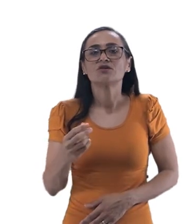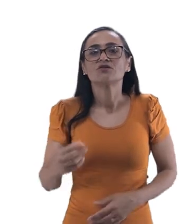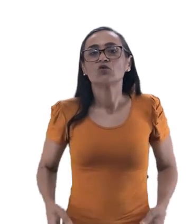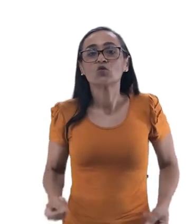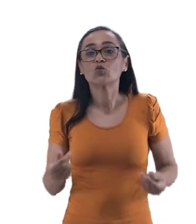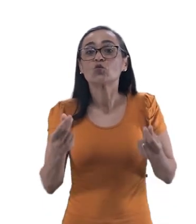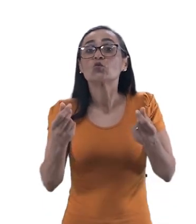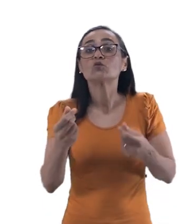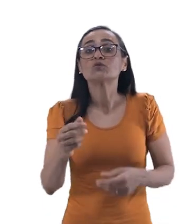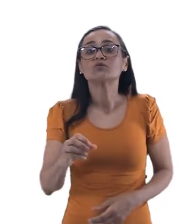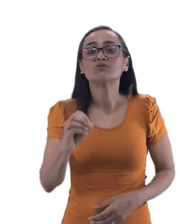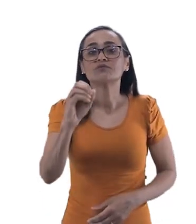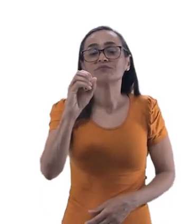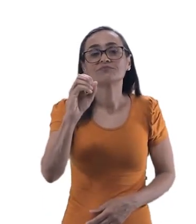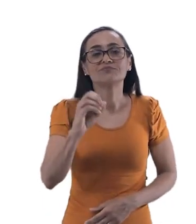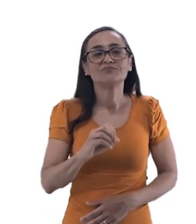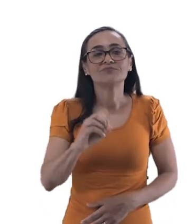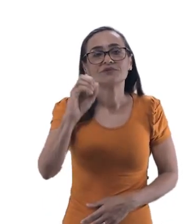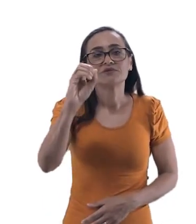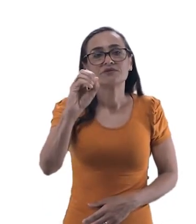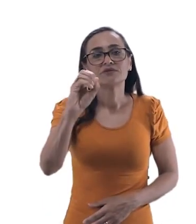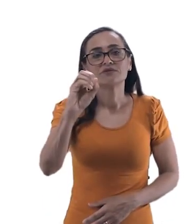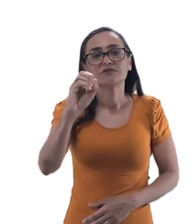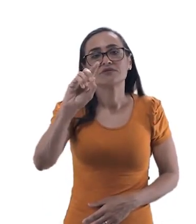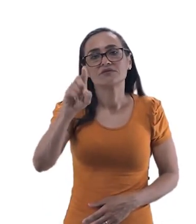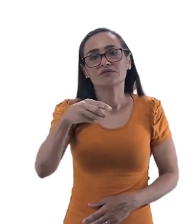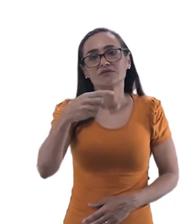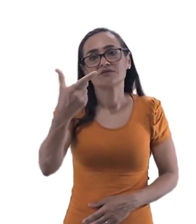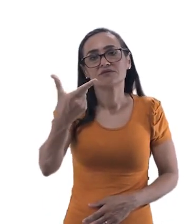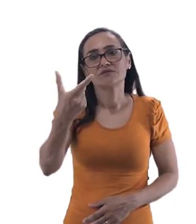um custo de